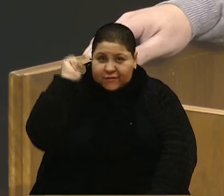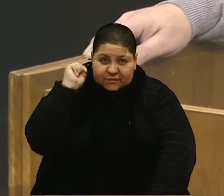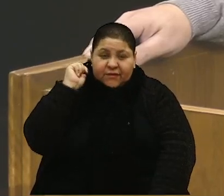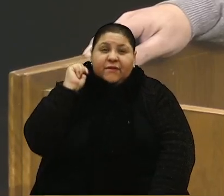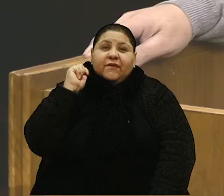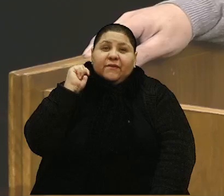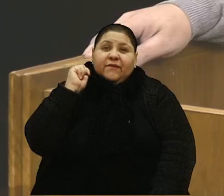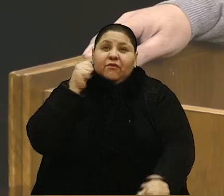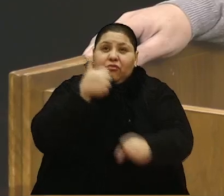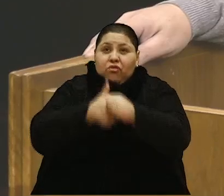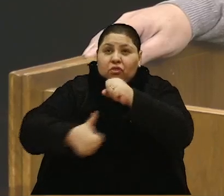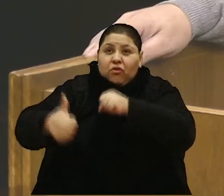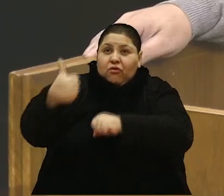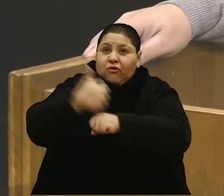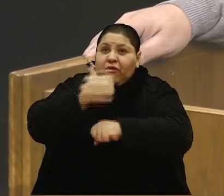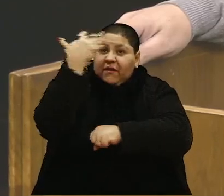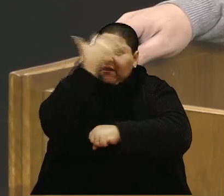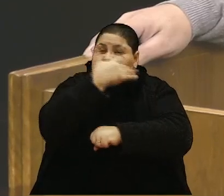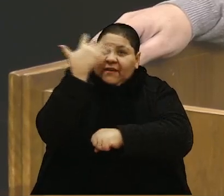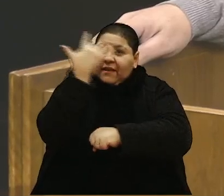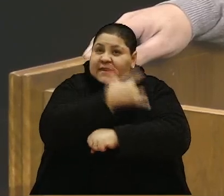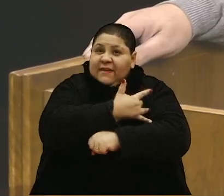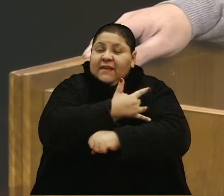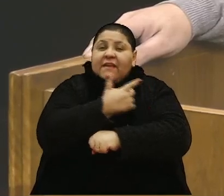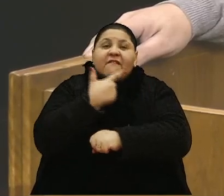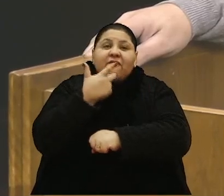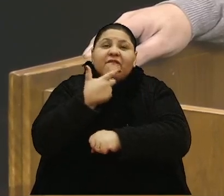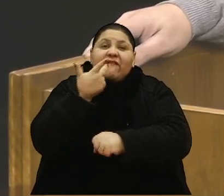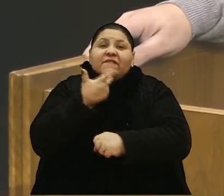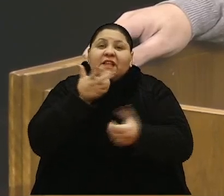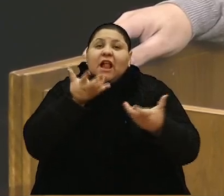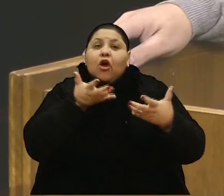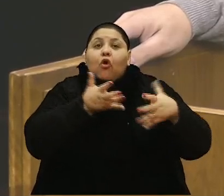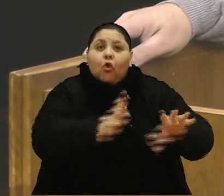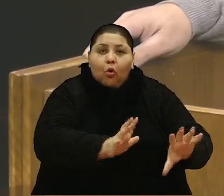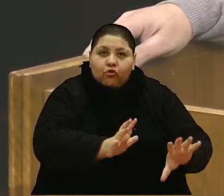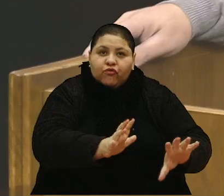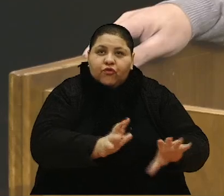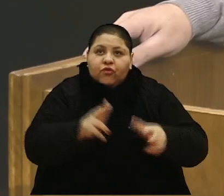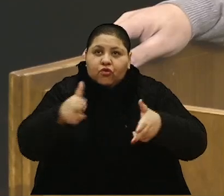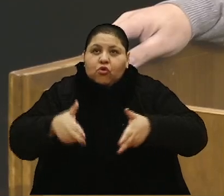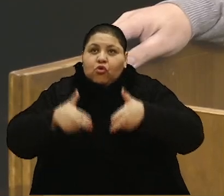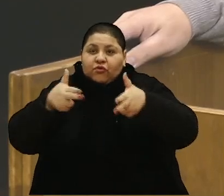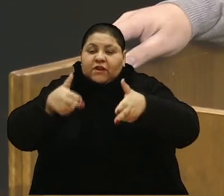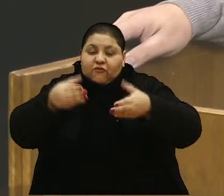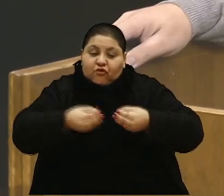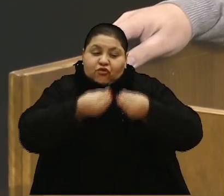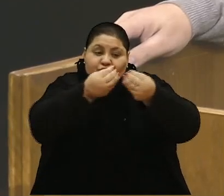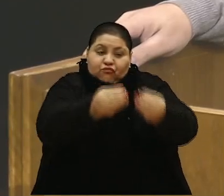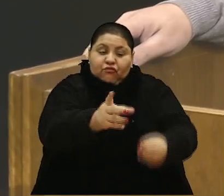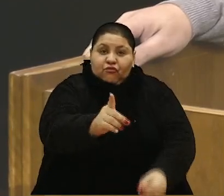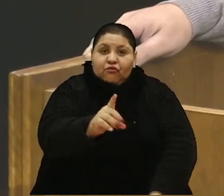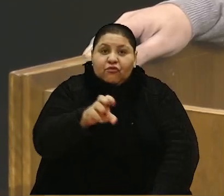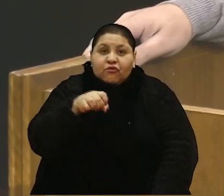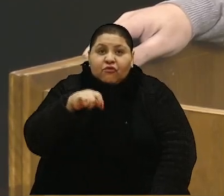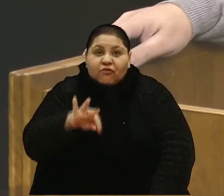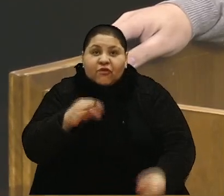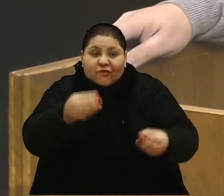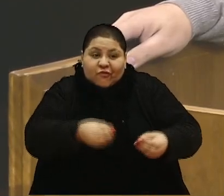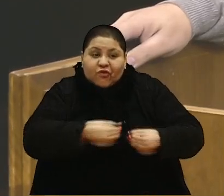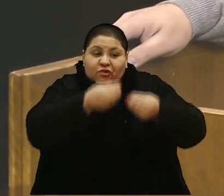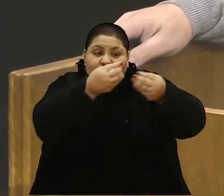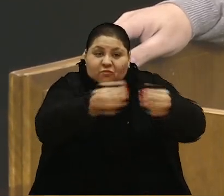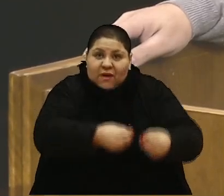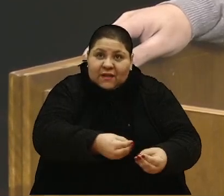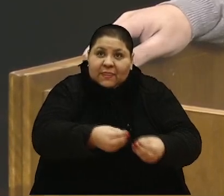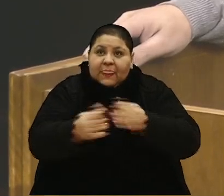do prefeito Adiló que ia negar a vinda desse trem. O trem foi doado pelo DENIT, foi doado o transporte do trem.